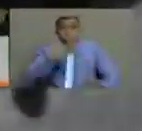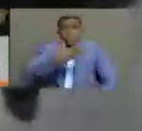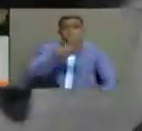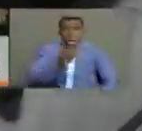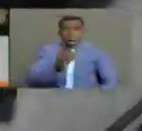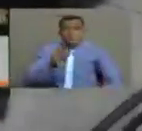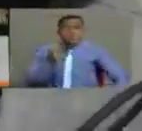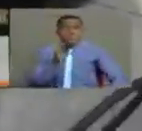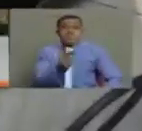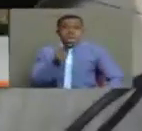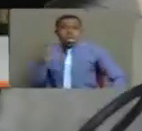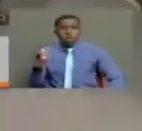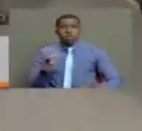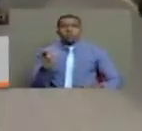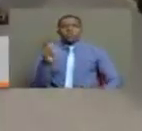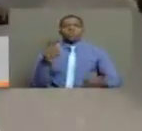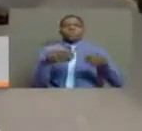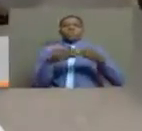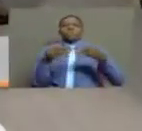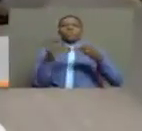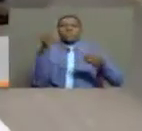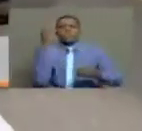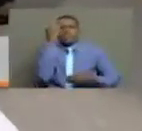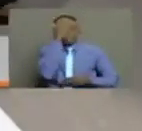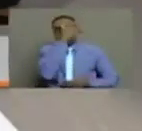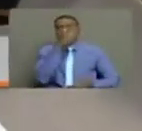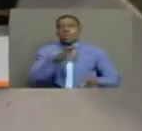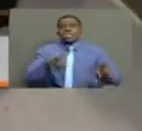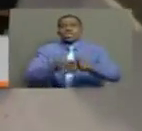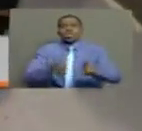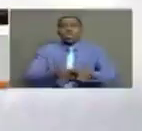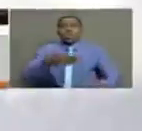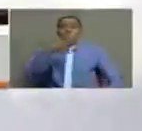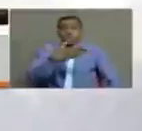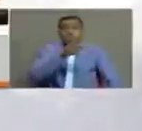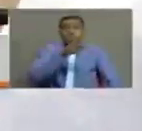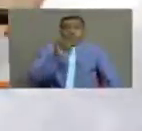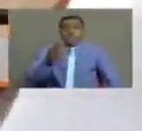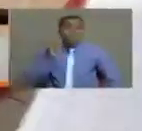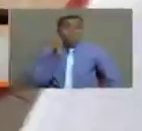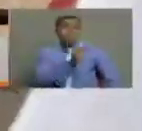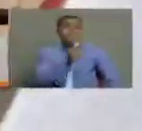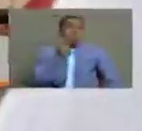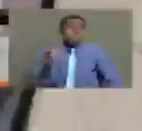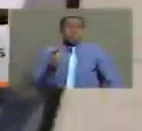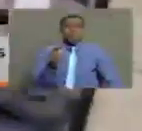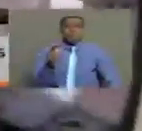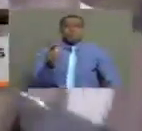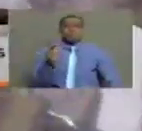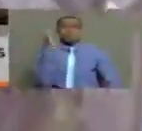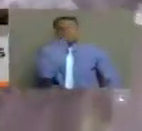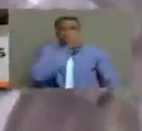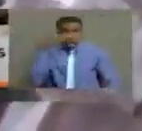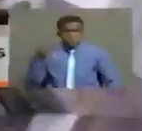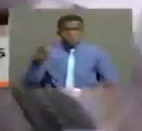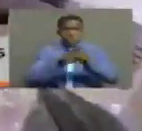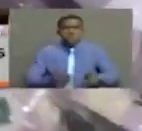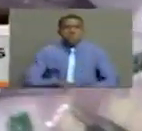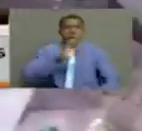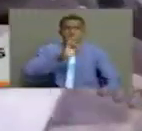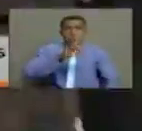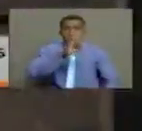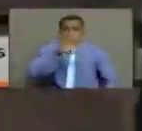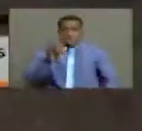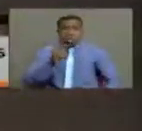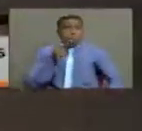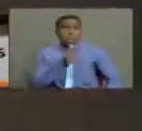10 milhões de dólares norte-americanos acima de 700 mil em euros e mais de 800 milhões de kwanzas